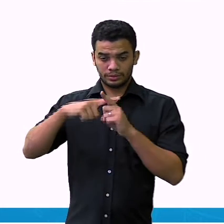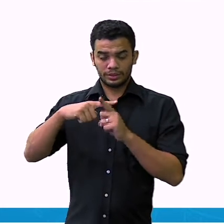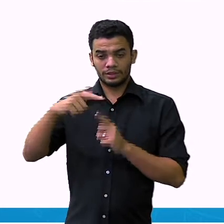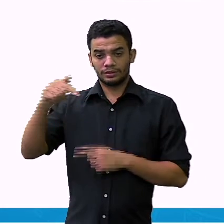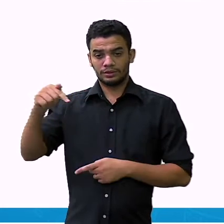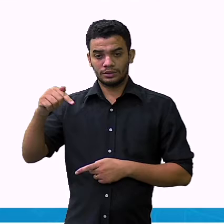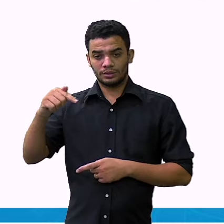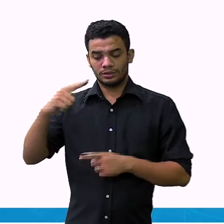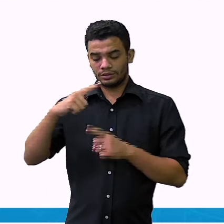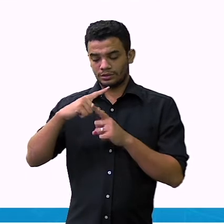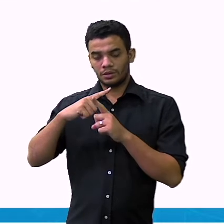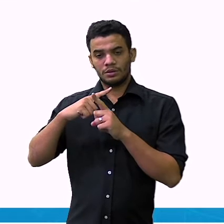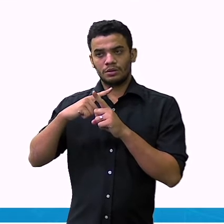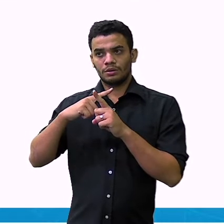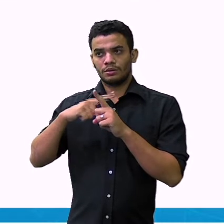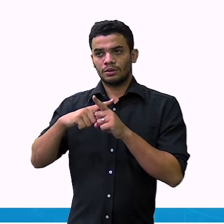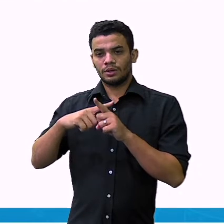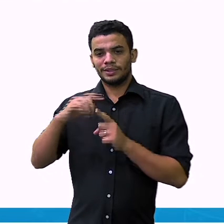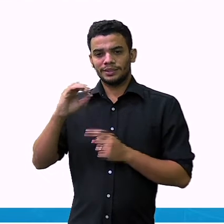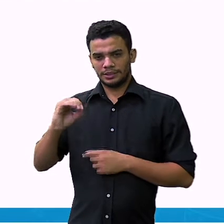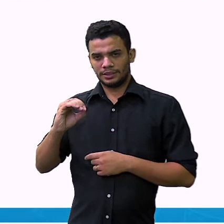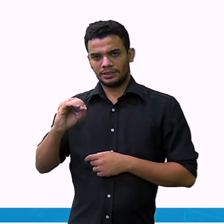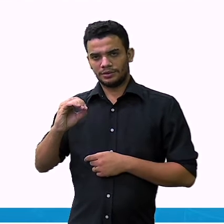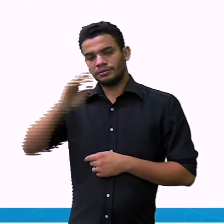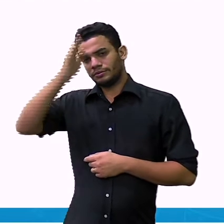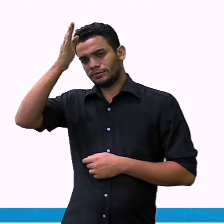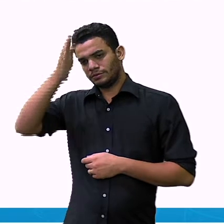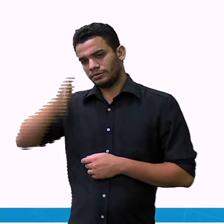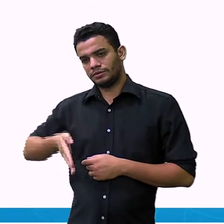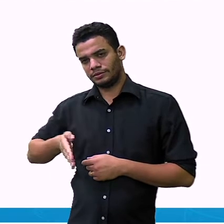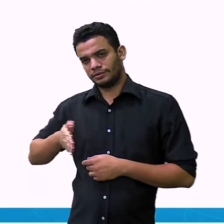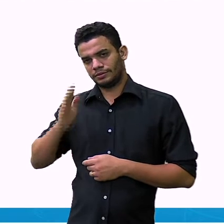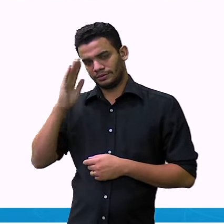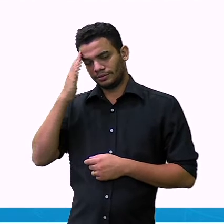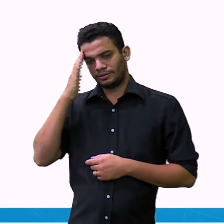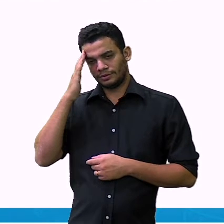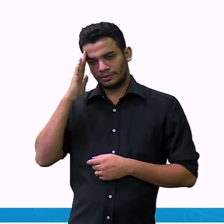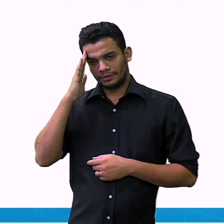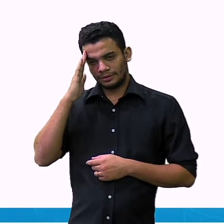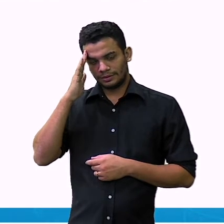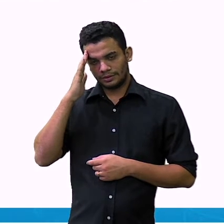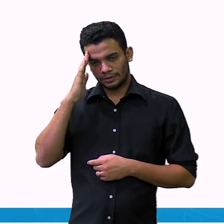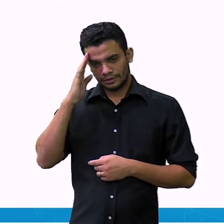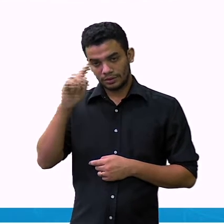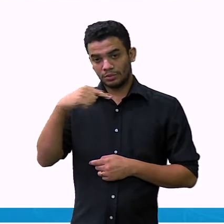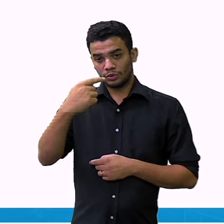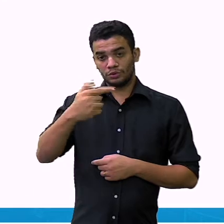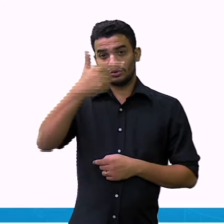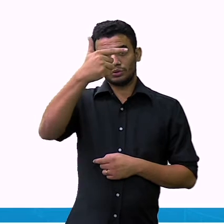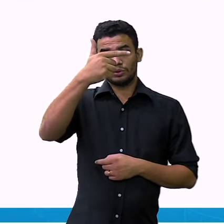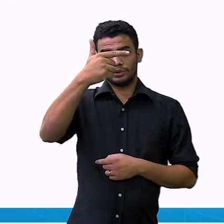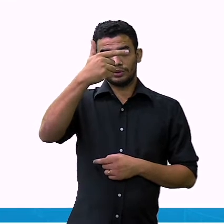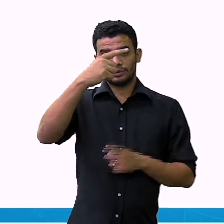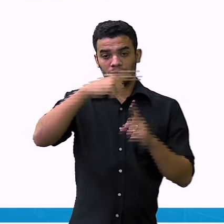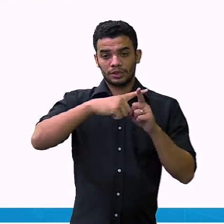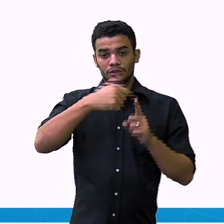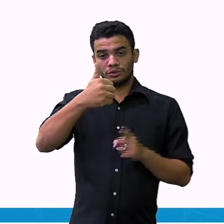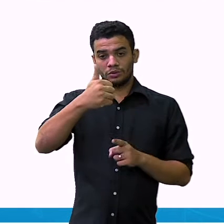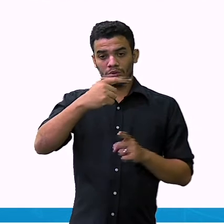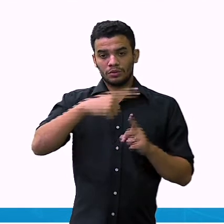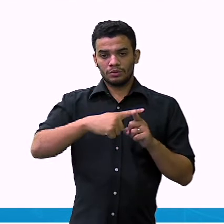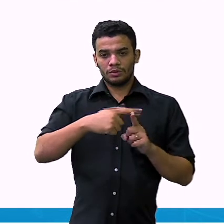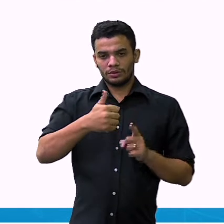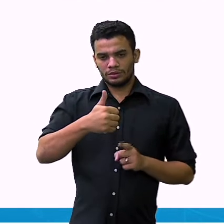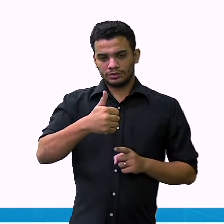dedo e acrescenta mais 7, então 7, 8,